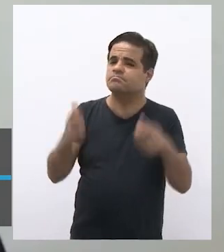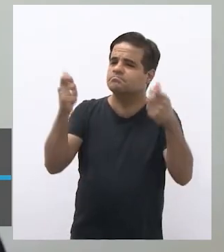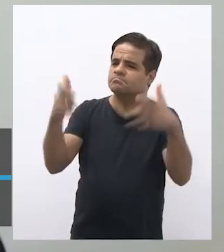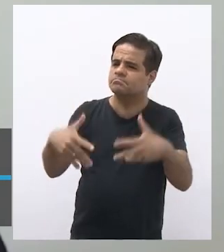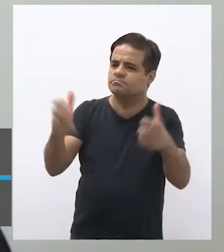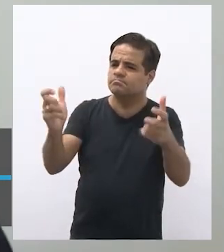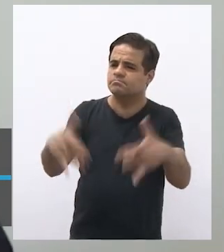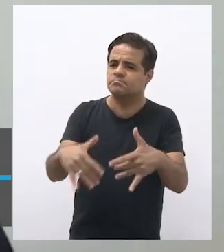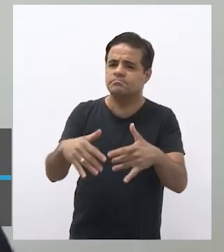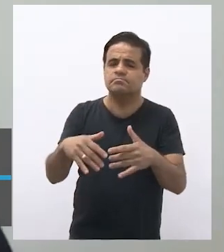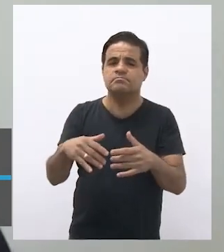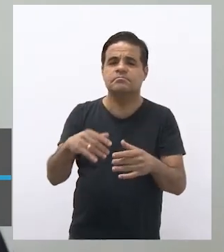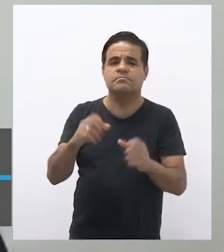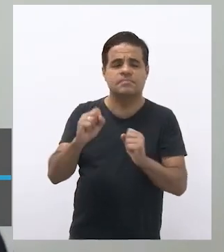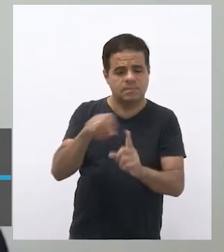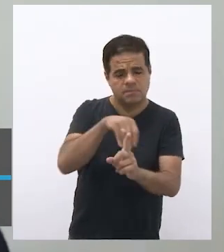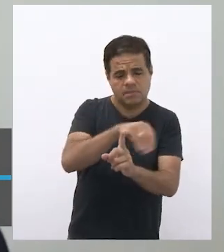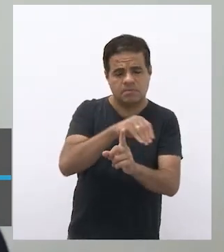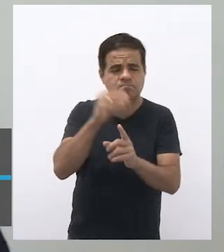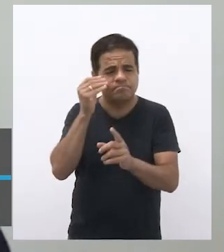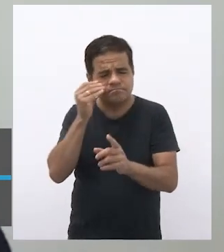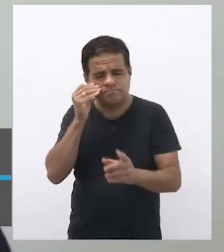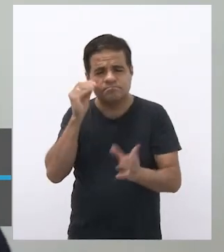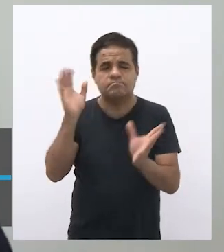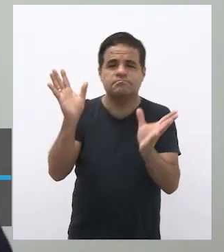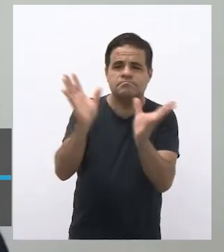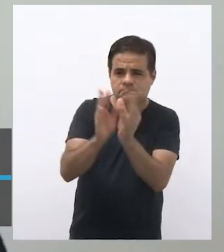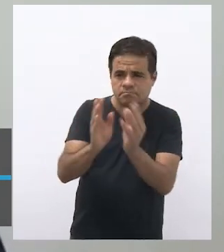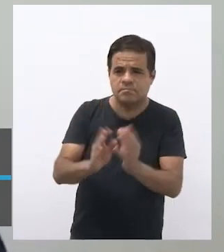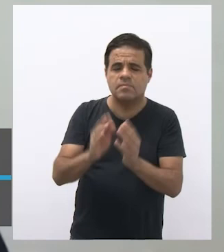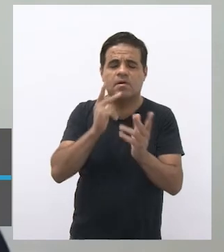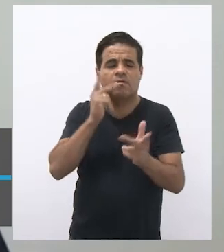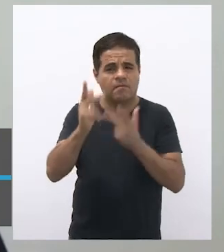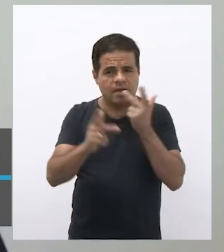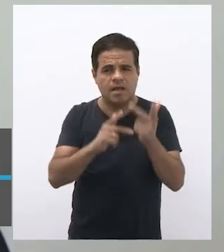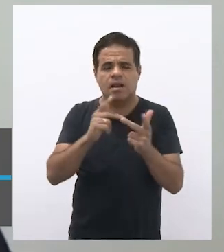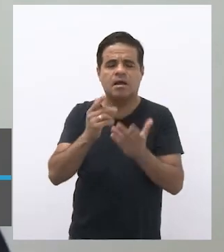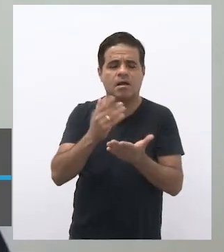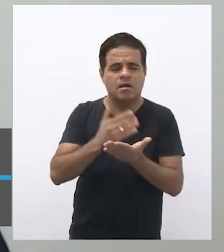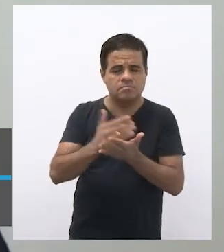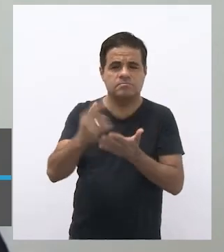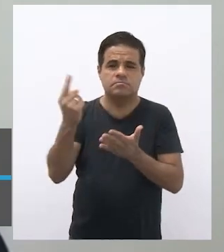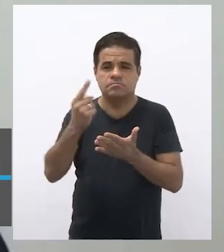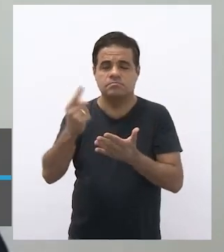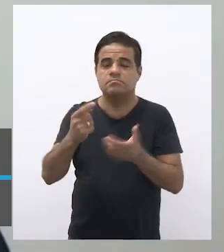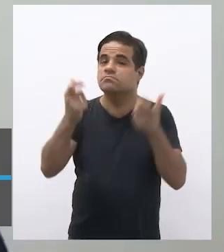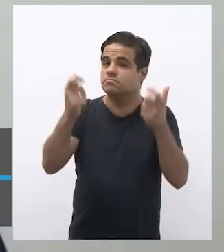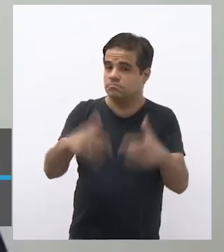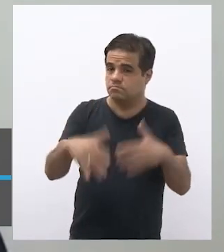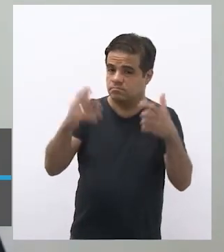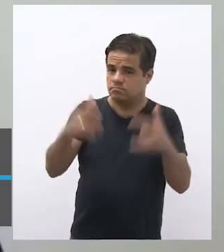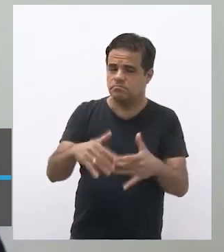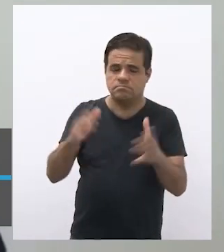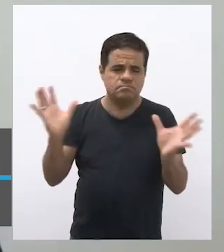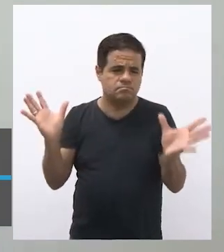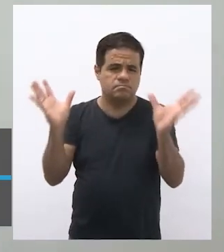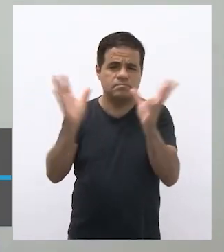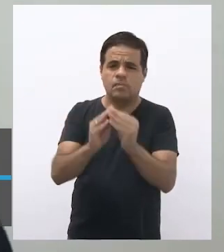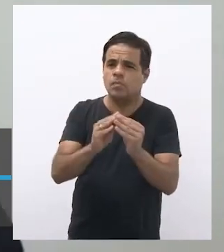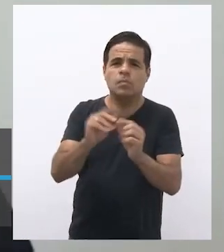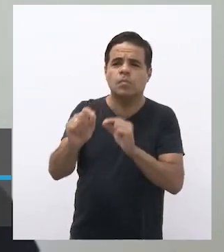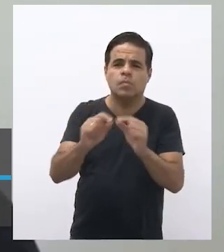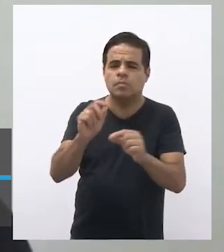que eu vou tentar dividir a minha fala em algumas partes, né? Num primeiro momento, eu vou explicar muito brevemente o que